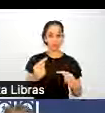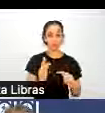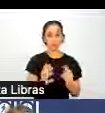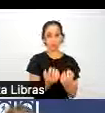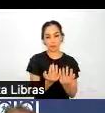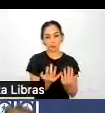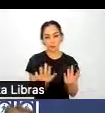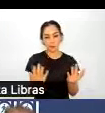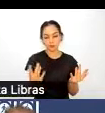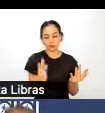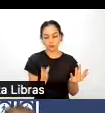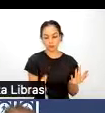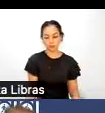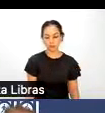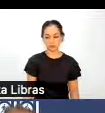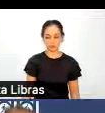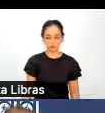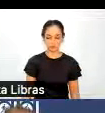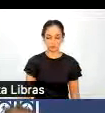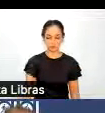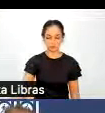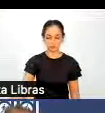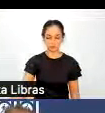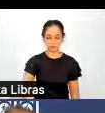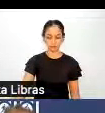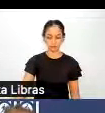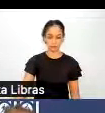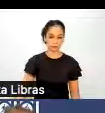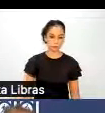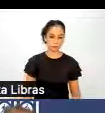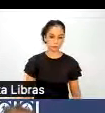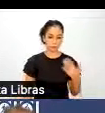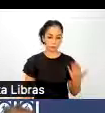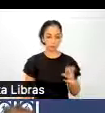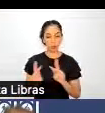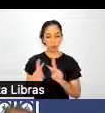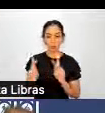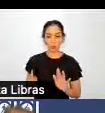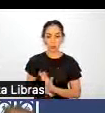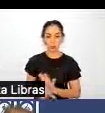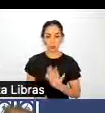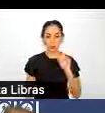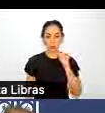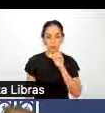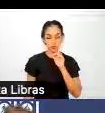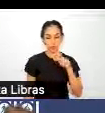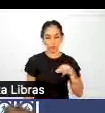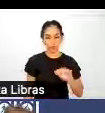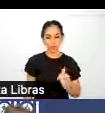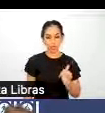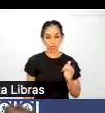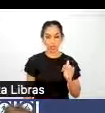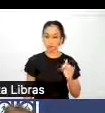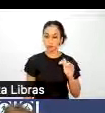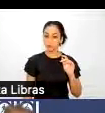toda cultivada. O programa de Nova York, ele surge em 2007 para